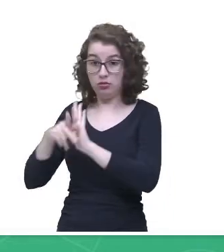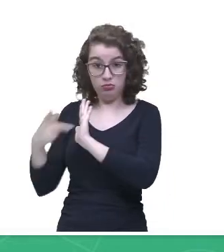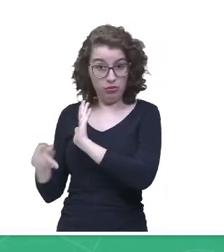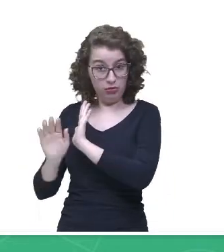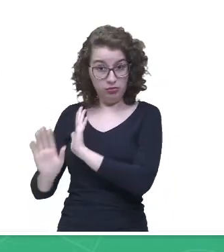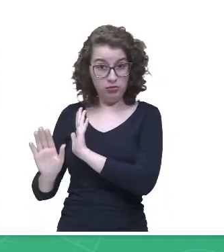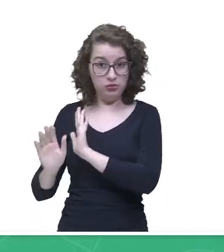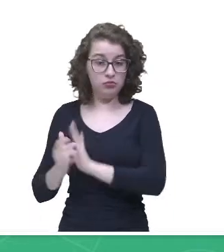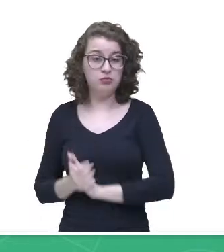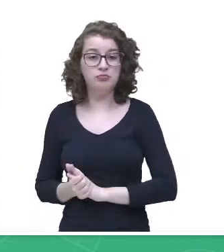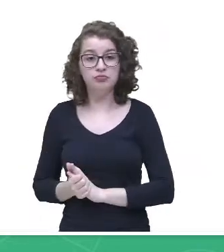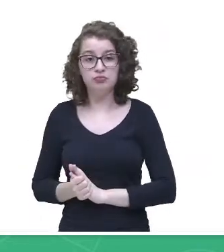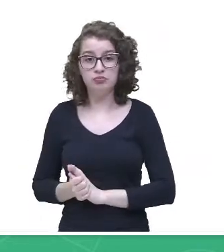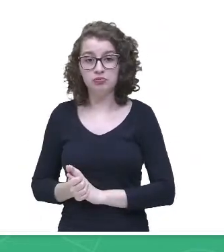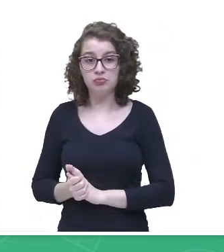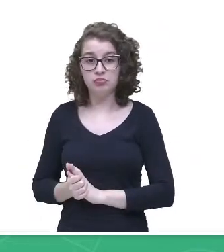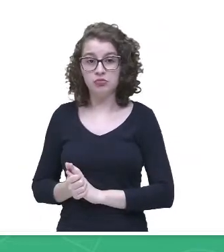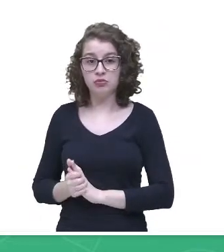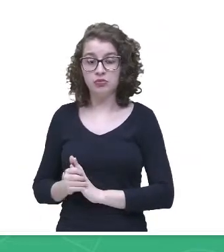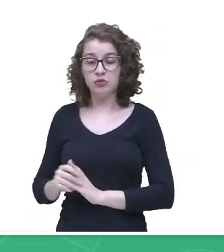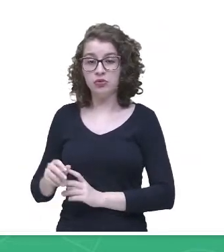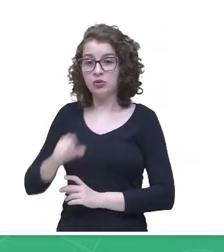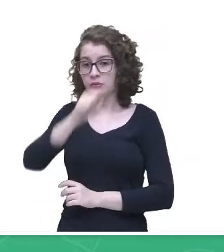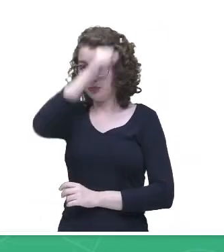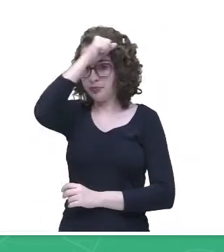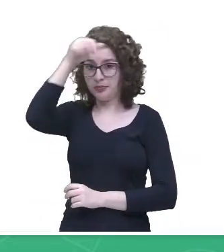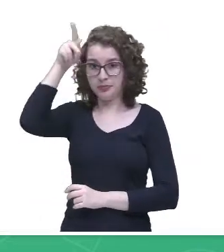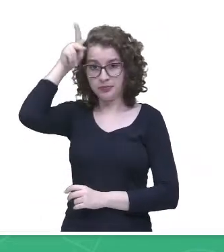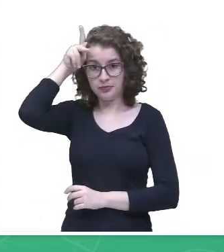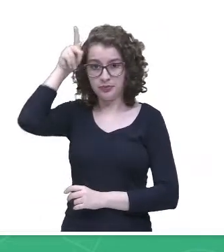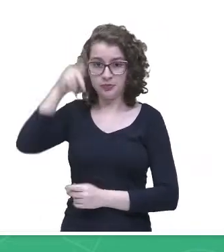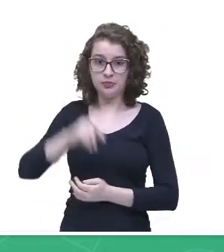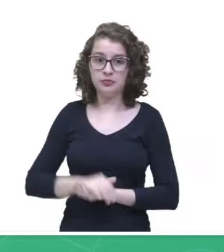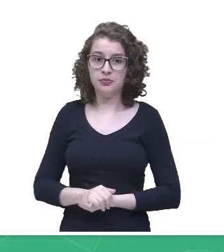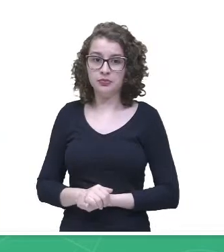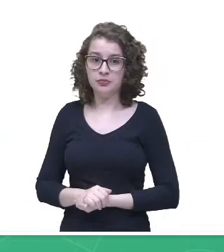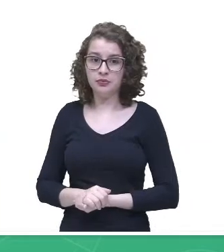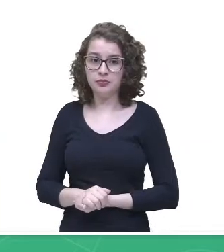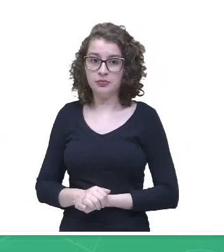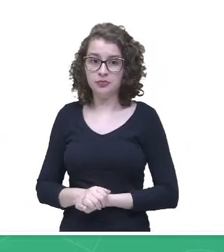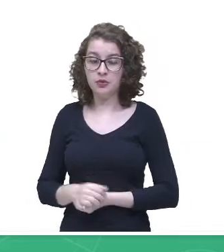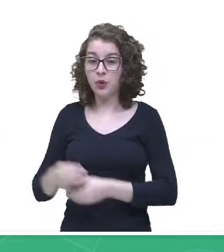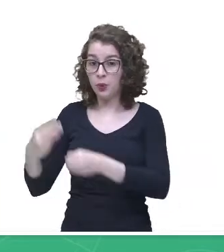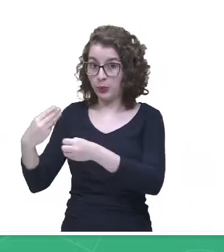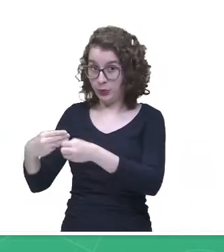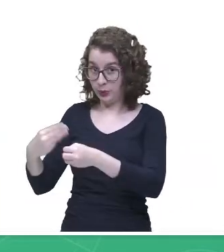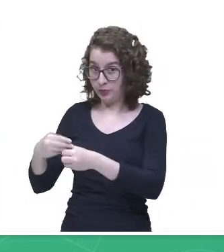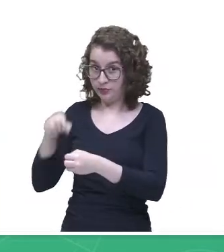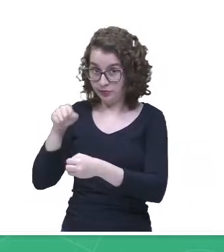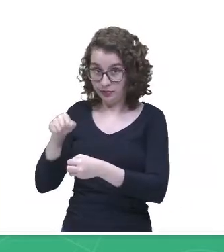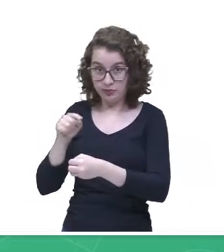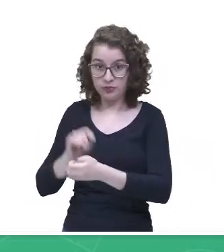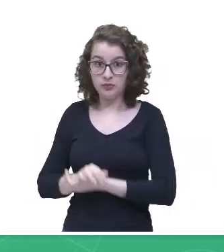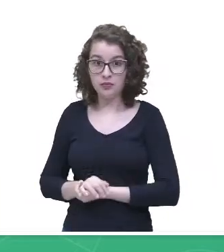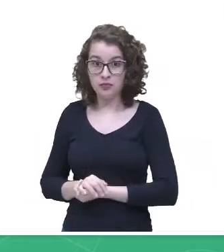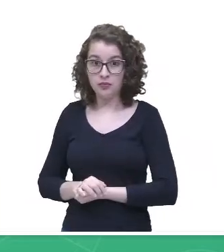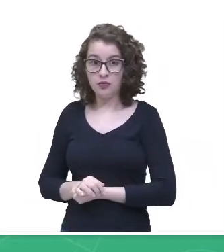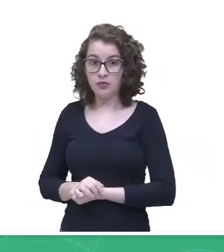falando, das prefeituras, por exemplo, bom? No município, a sua